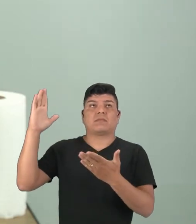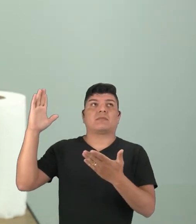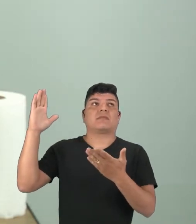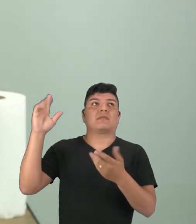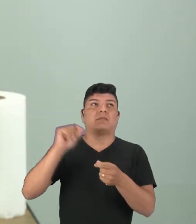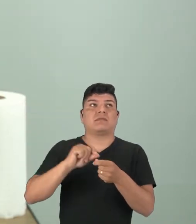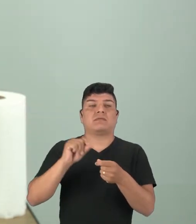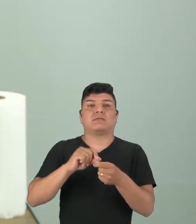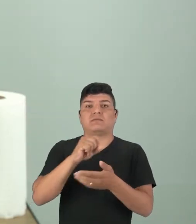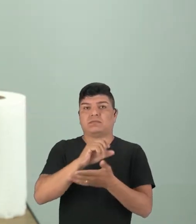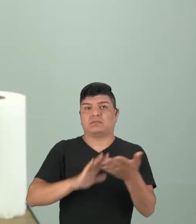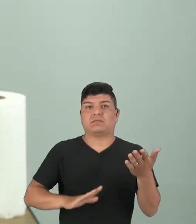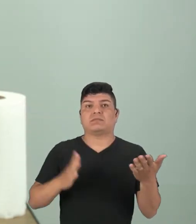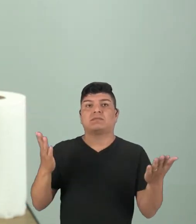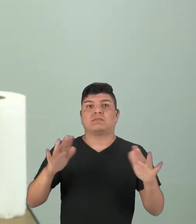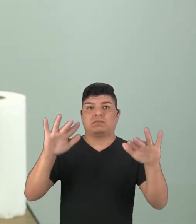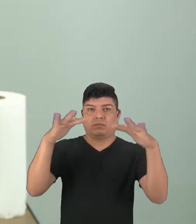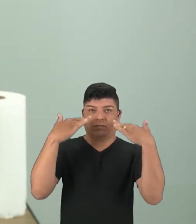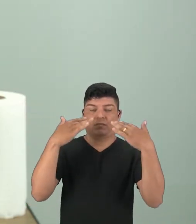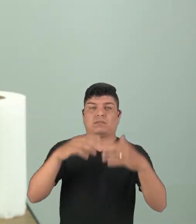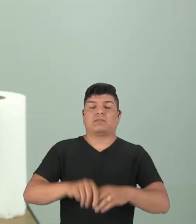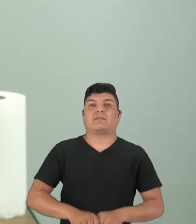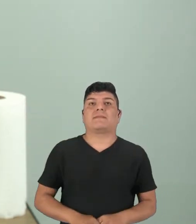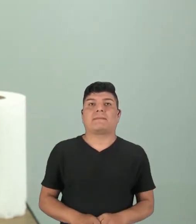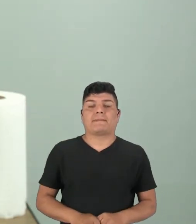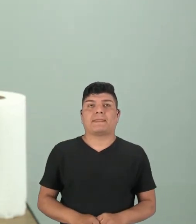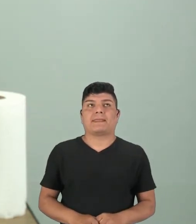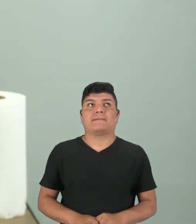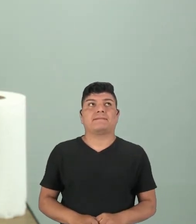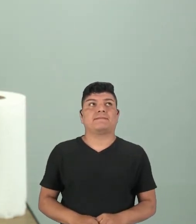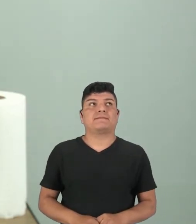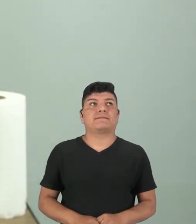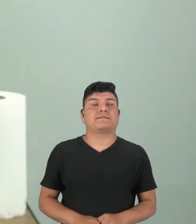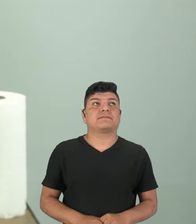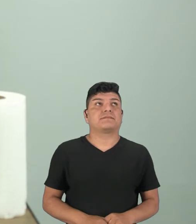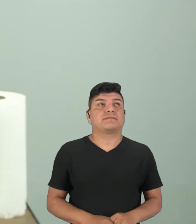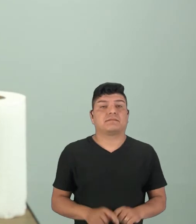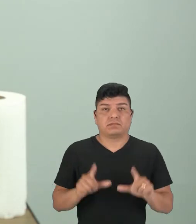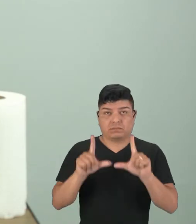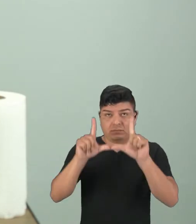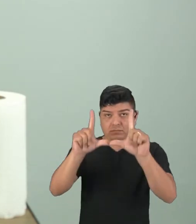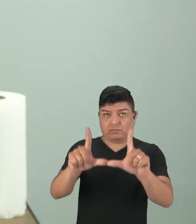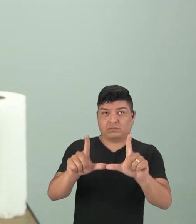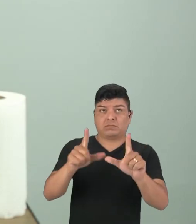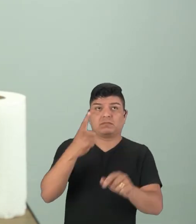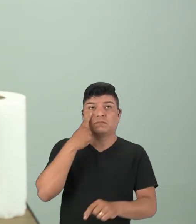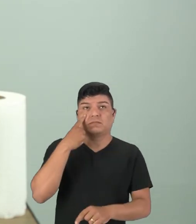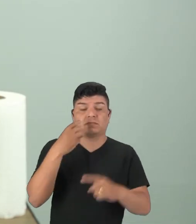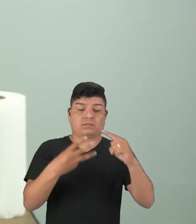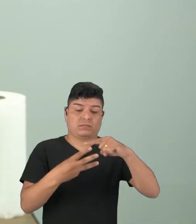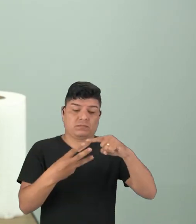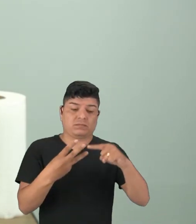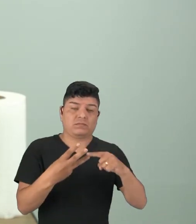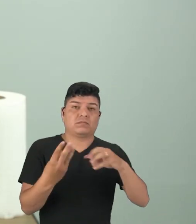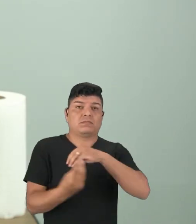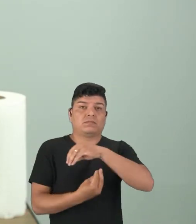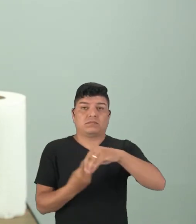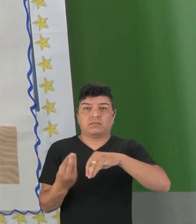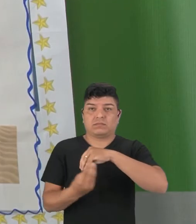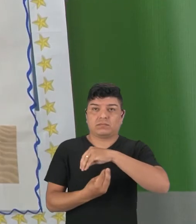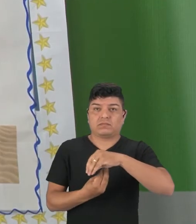que eu vou fazer com vocês. Leiam aqui comigo aqui na telinha, no quadro, ó. A gente vai ver 3 tipos de